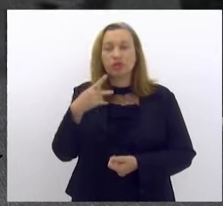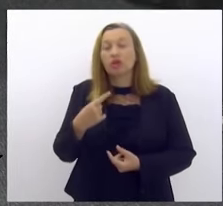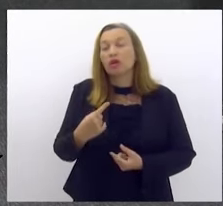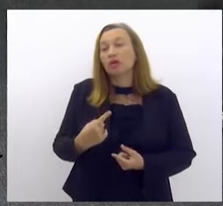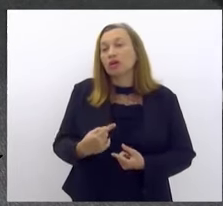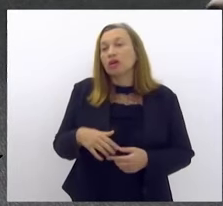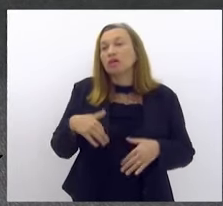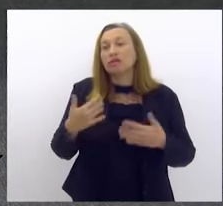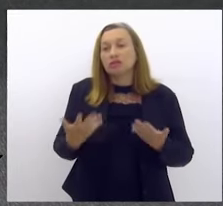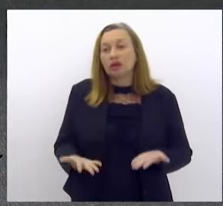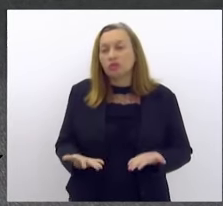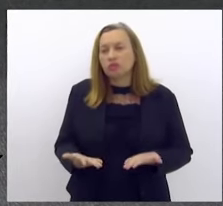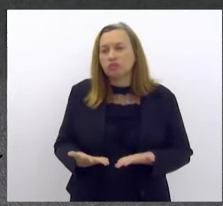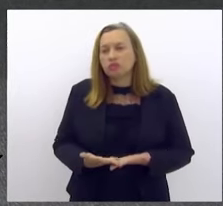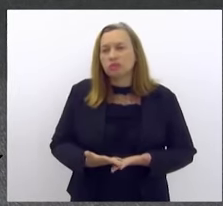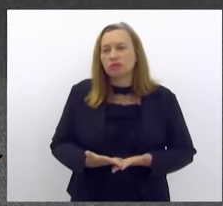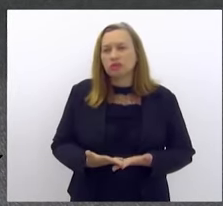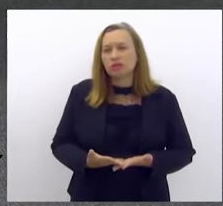Então, até se